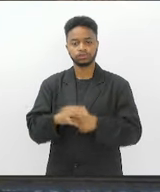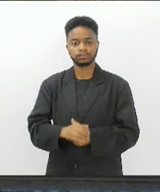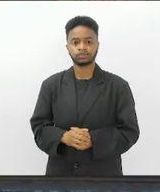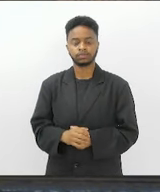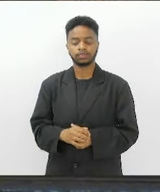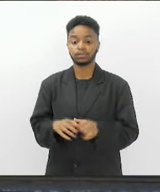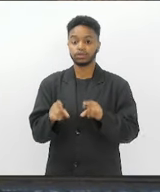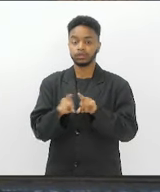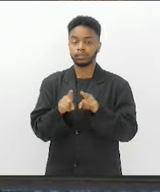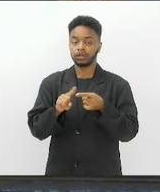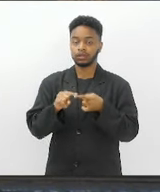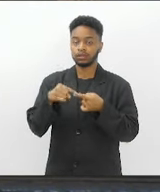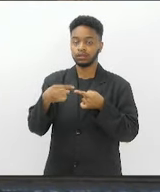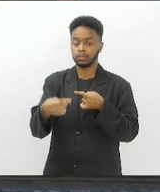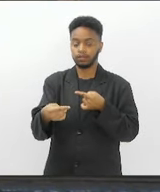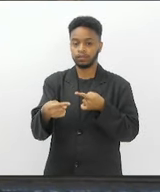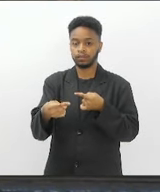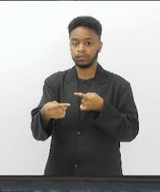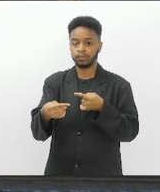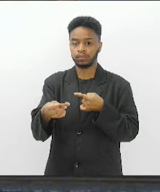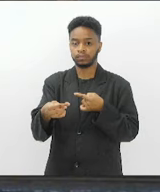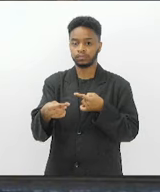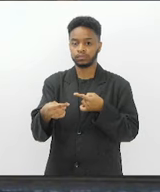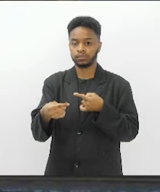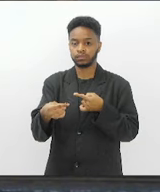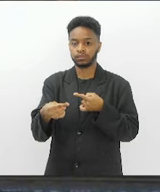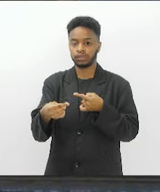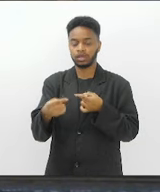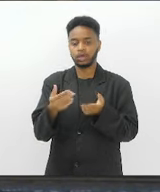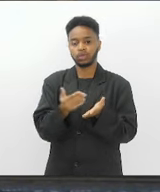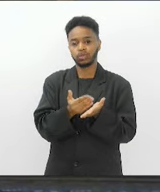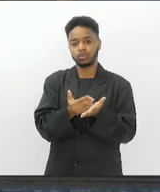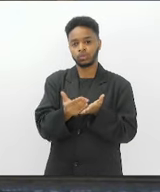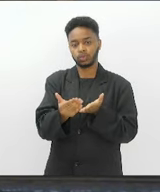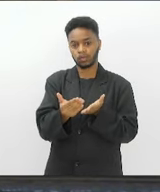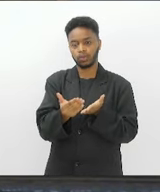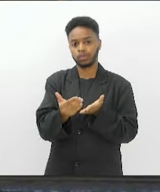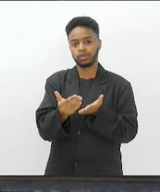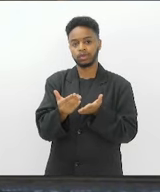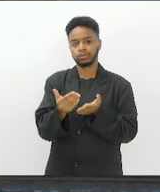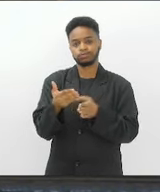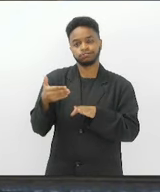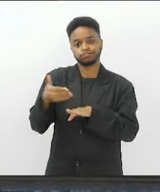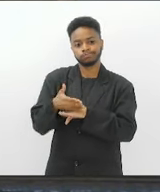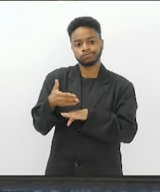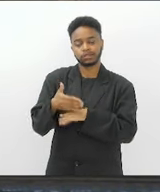seguida, no início já da sua jornada no Correio da Manhã,